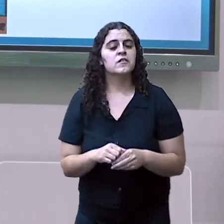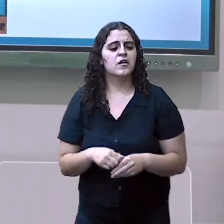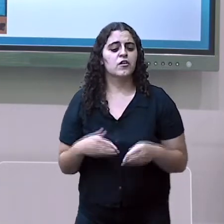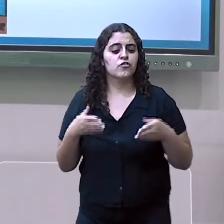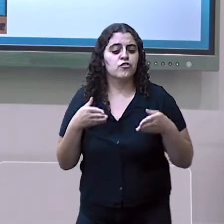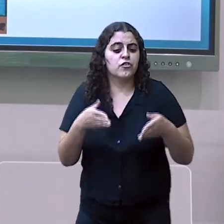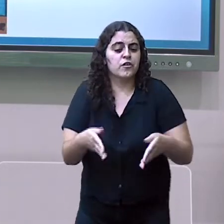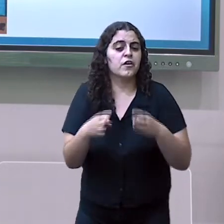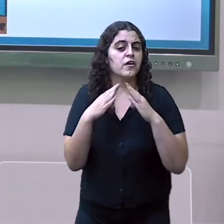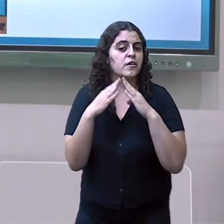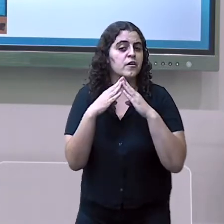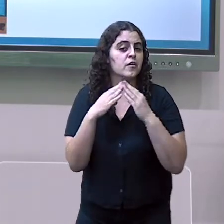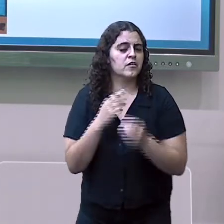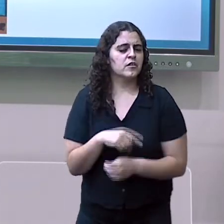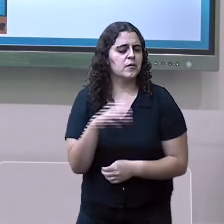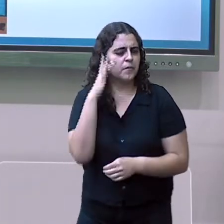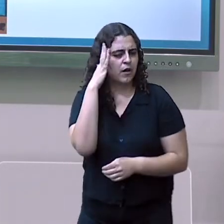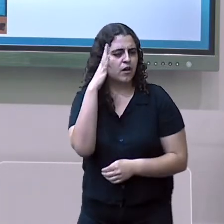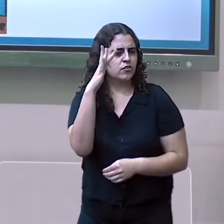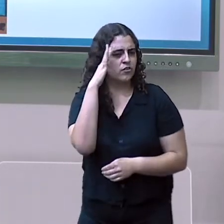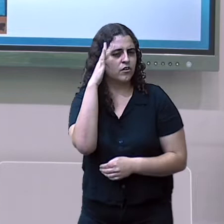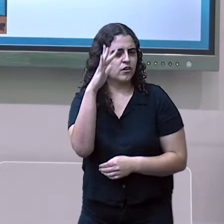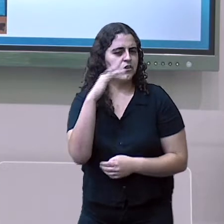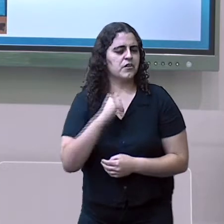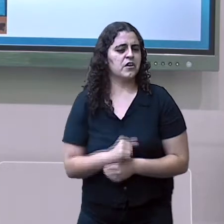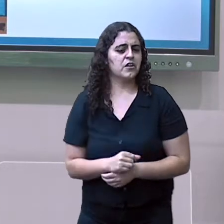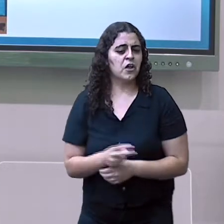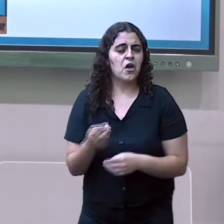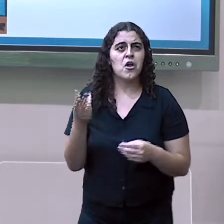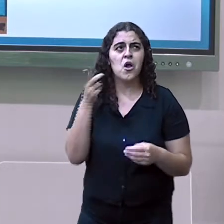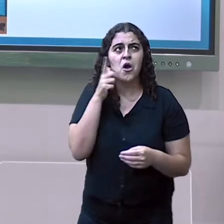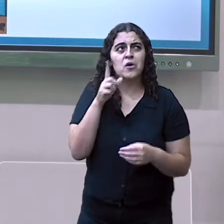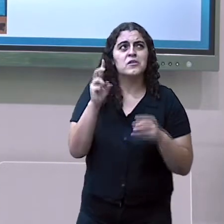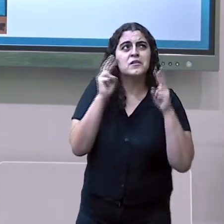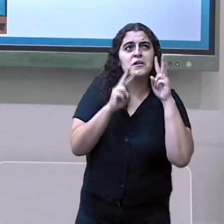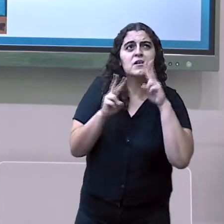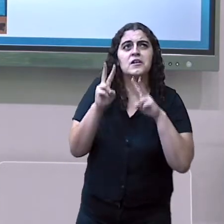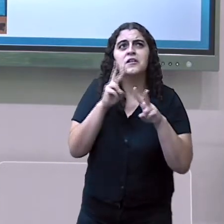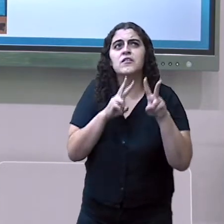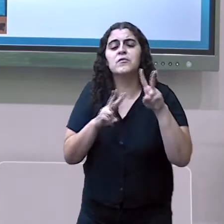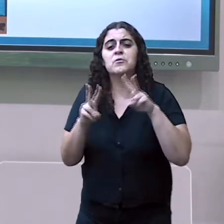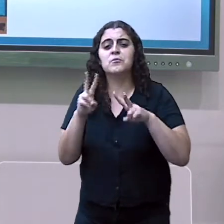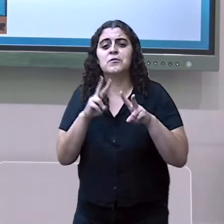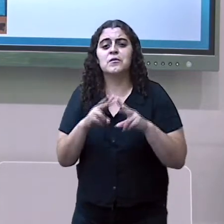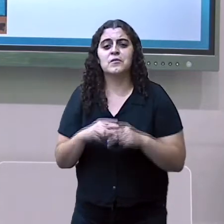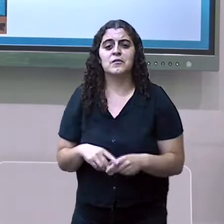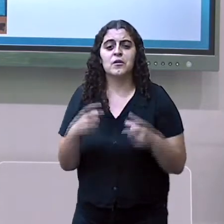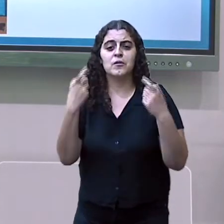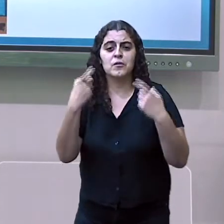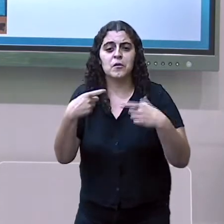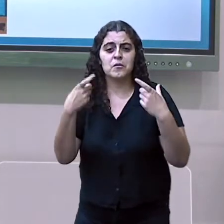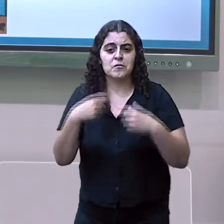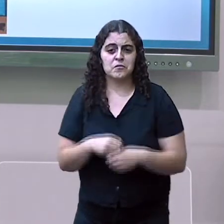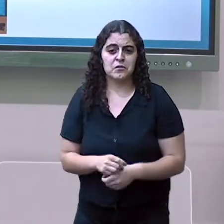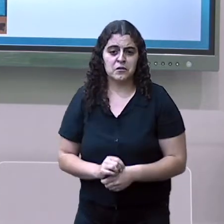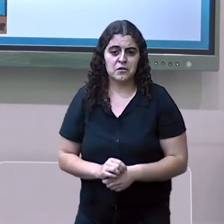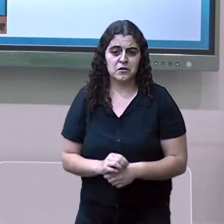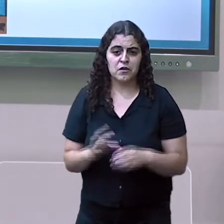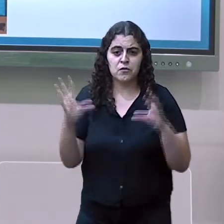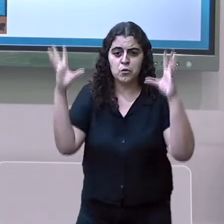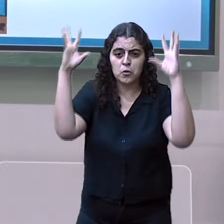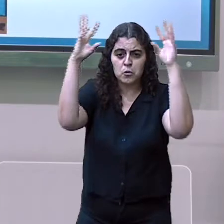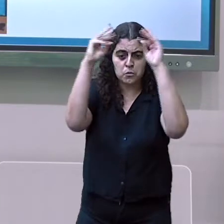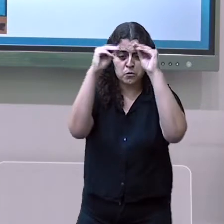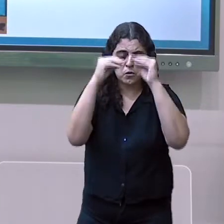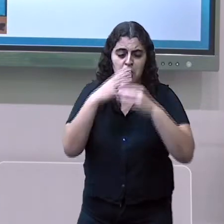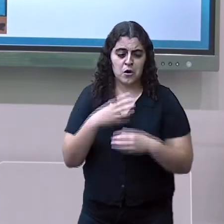casa, eu via pouco, eu não conseguia visualizar o espaço, estava tudo escuro. Eu